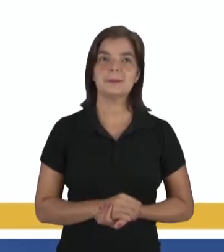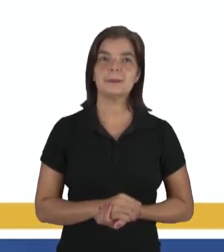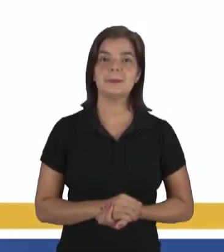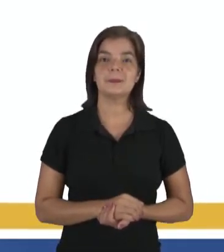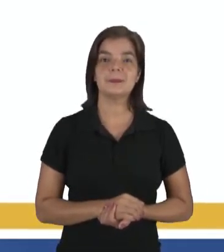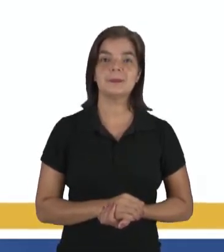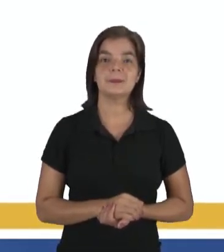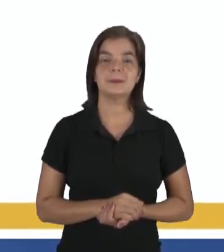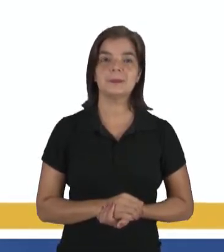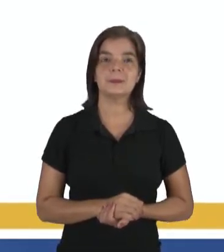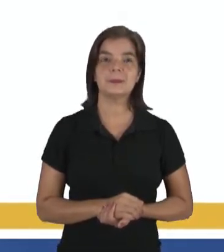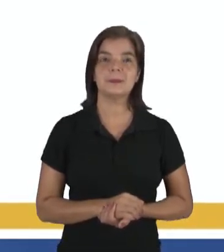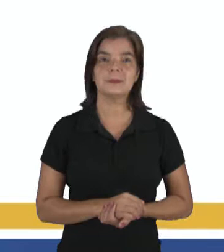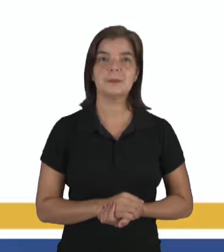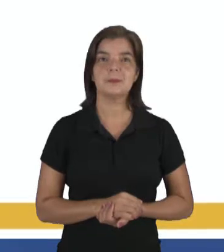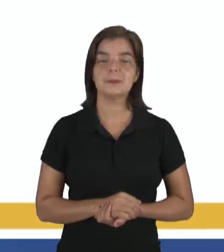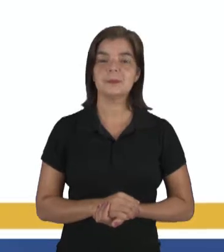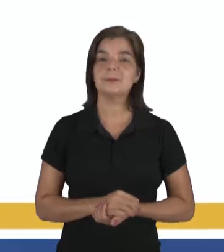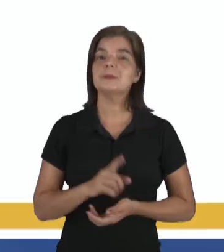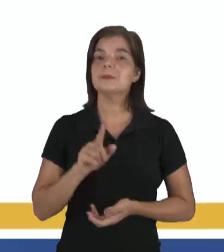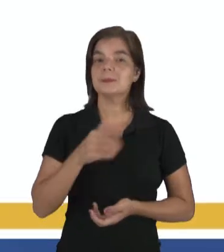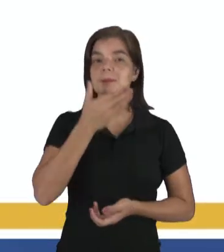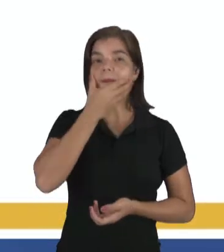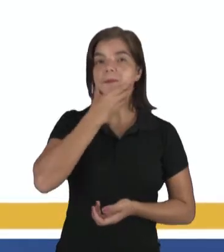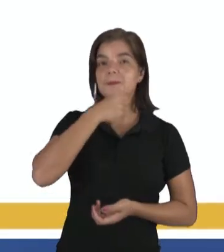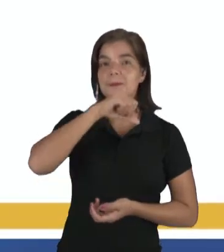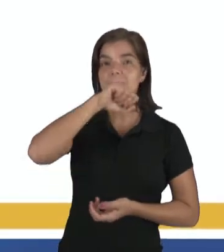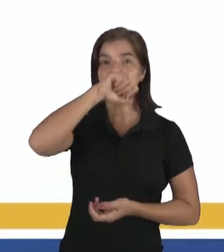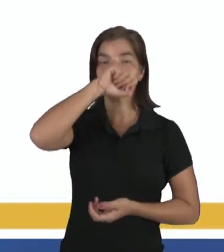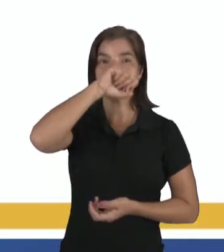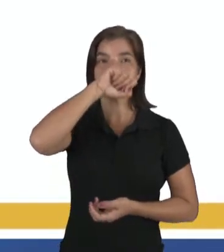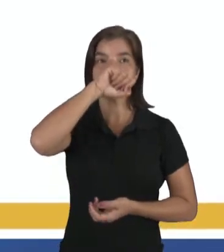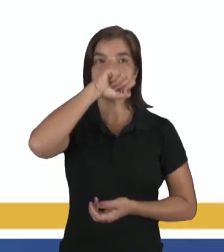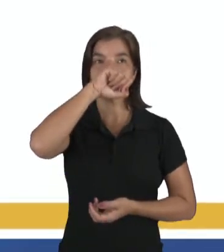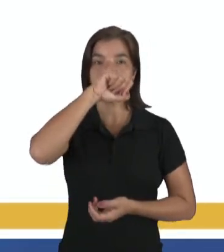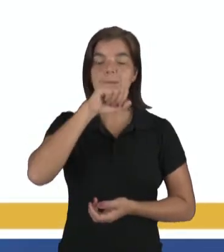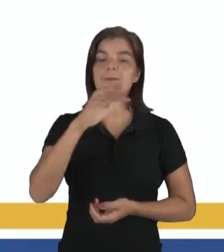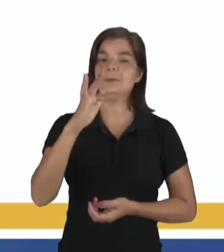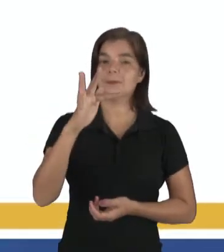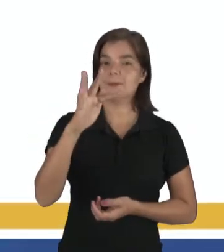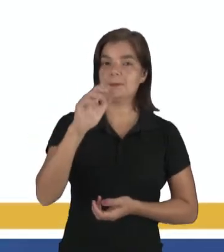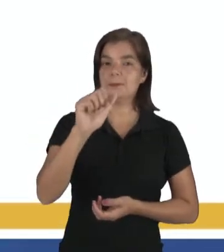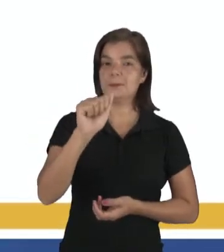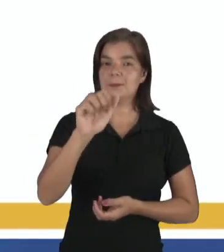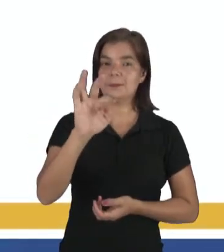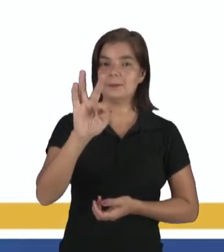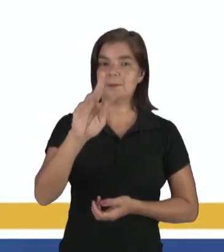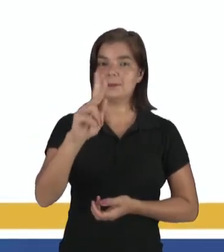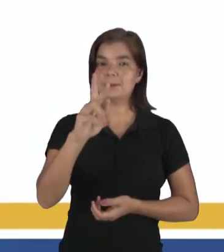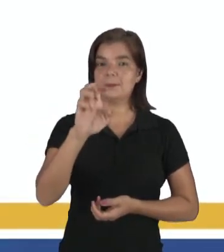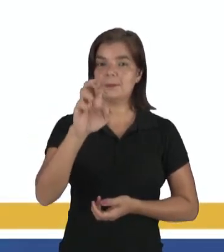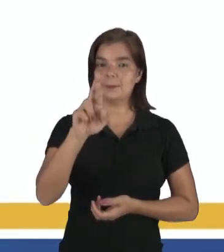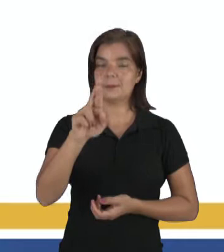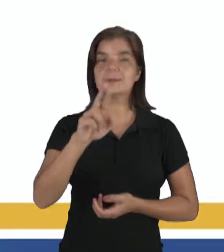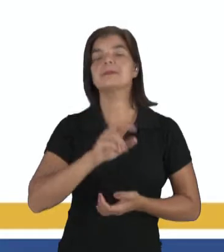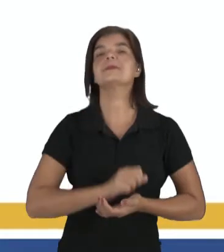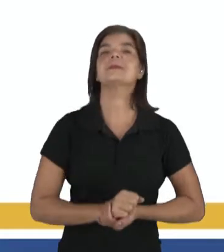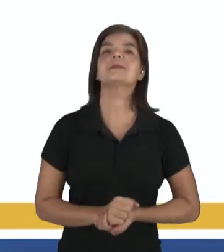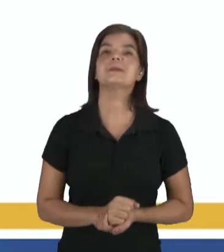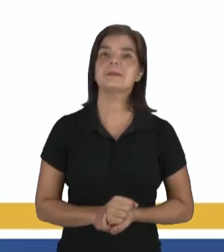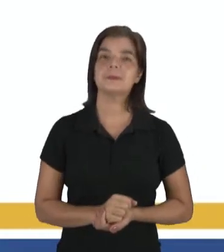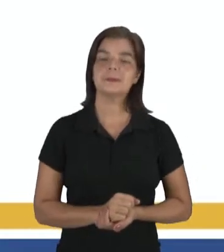a embaixo tenho Homer o Homer é o pai da Lisa que em inglês nós fizemos Faber